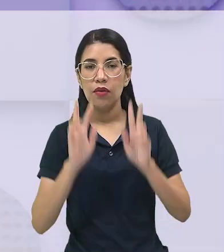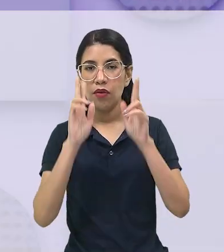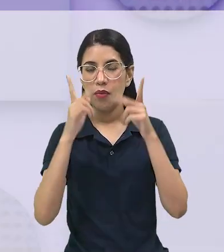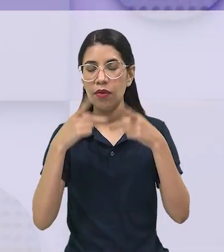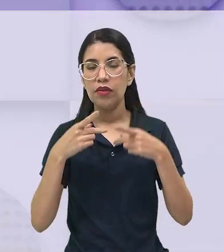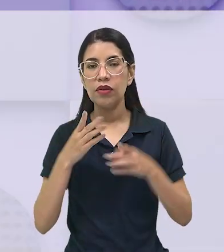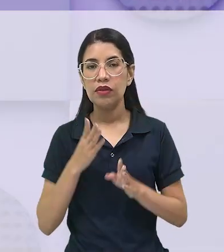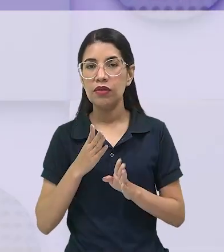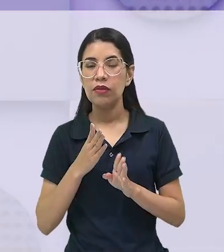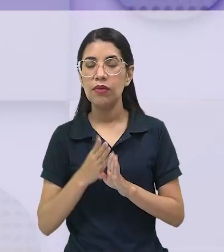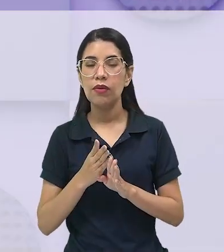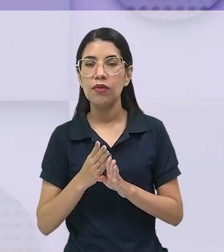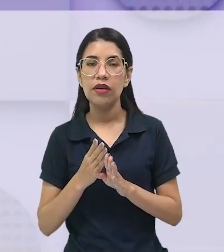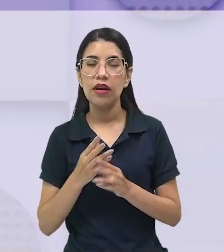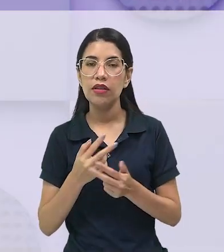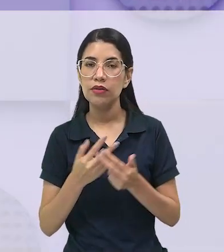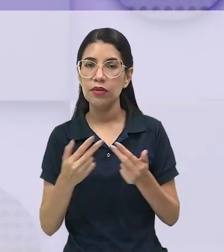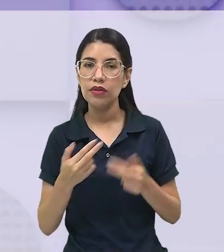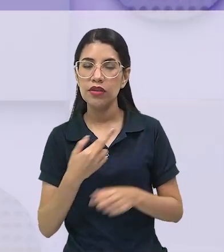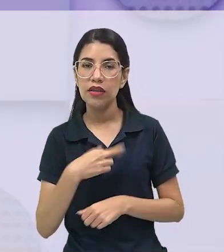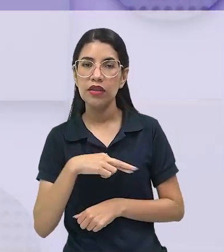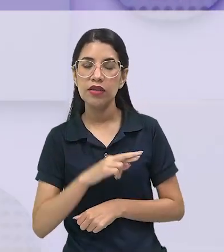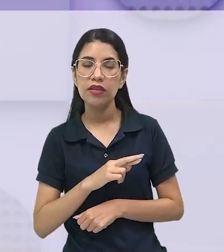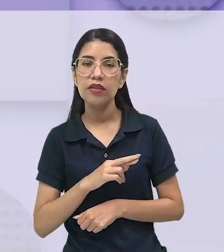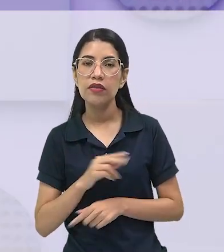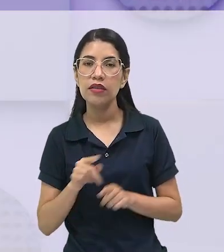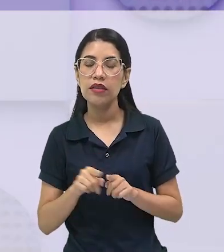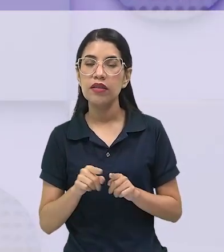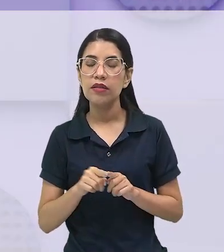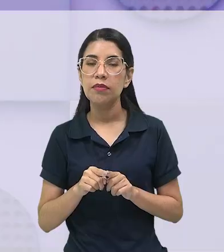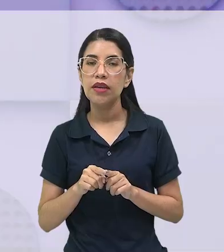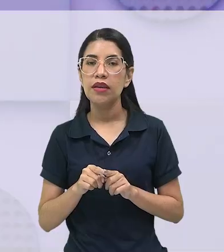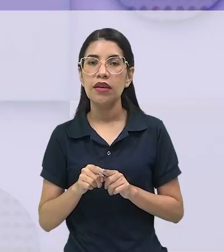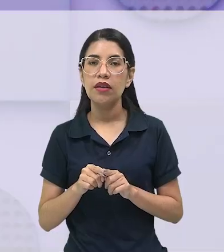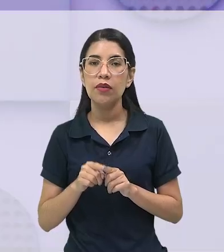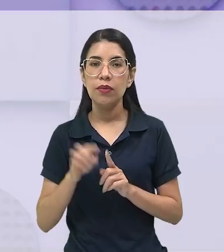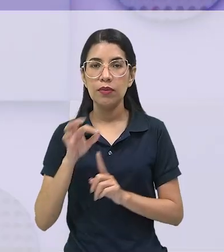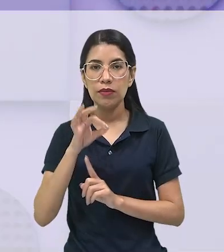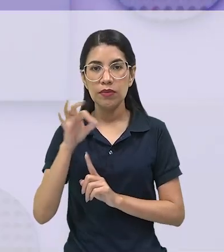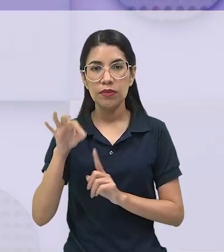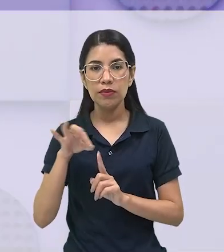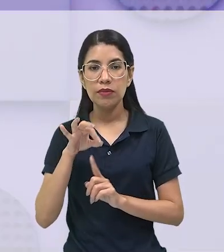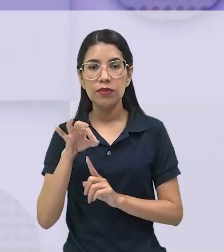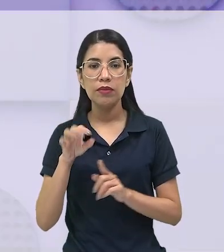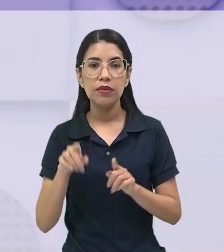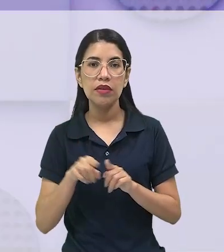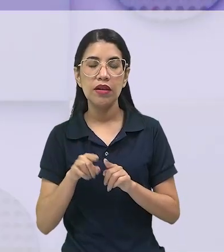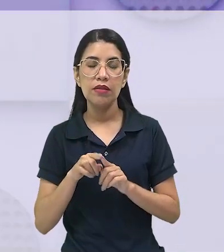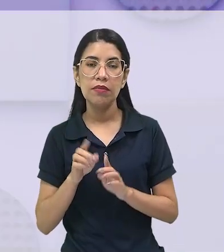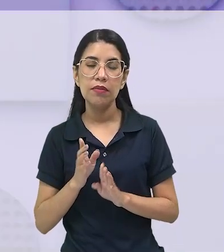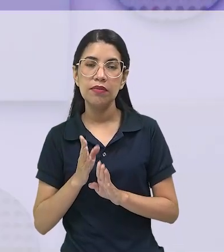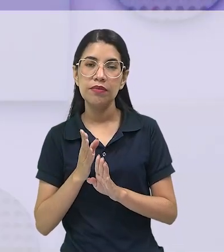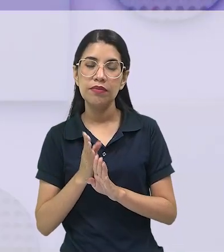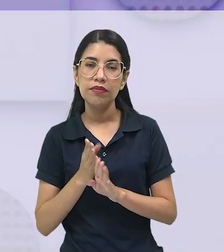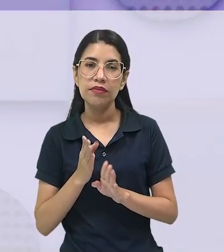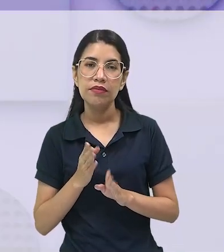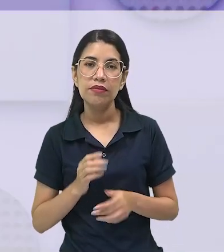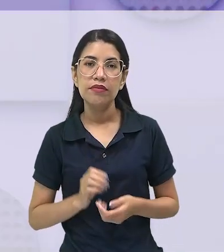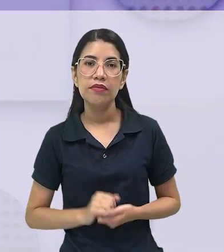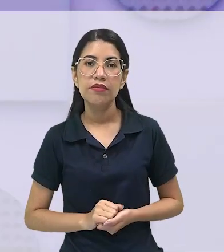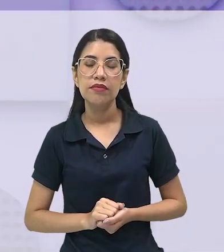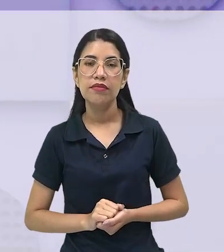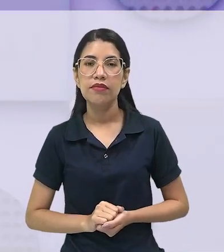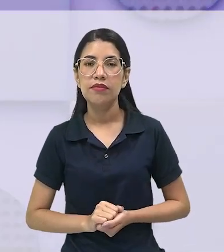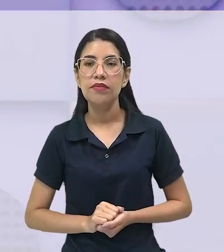linguagem religiosa. Ele vai se deparar também com esse elemento do sagrado. E que esse sagrado,